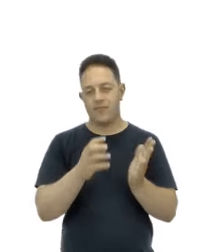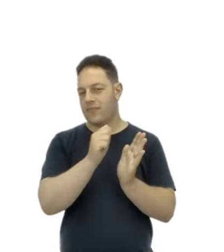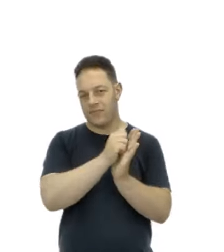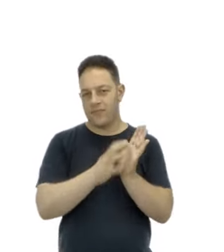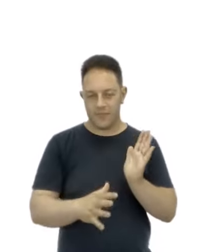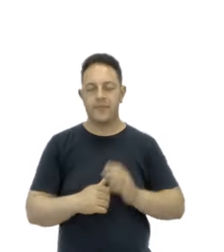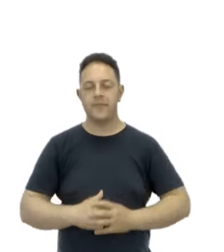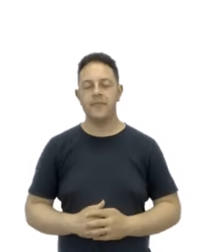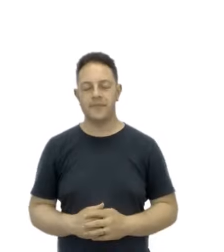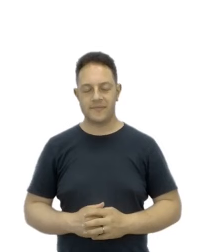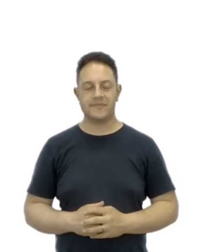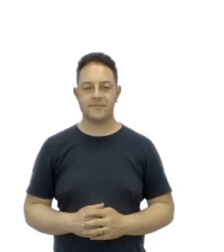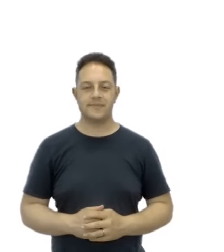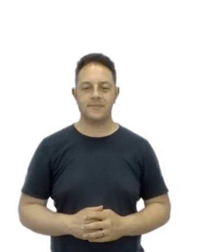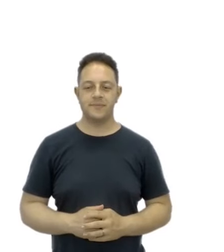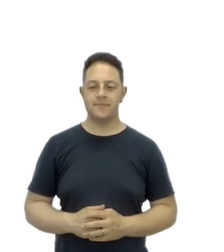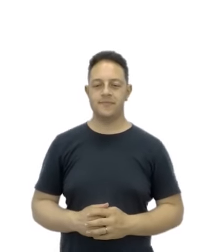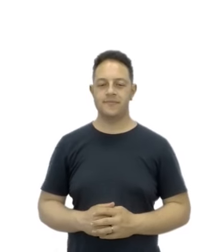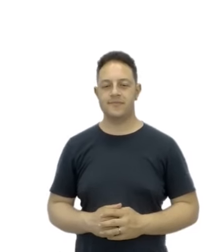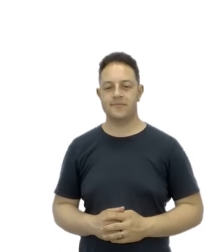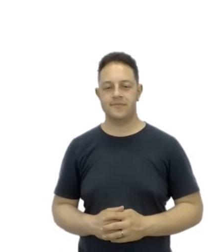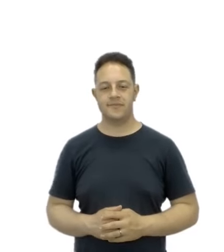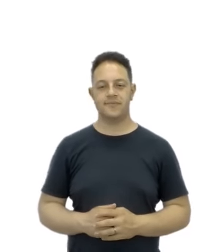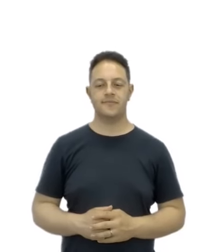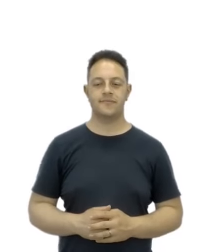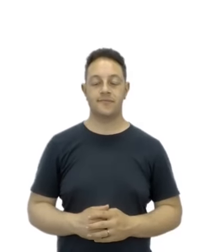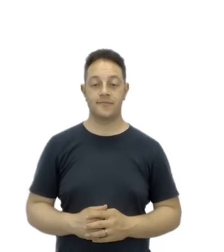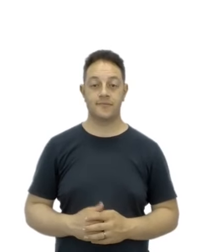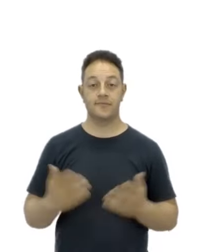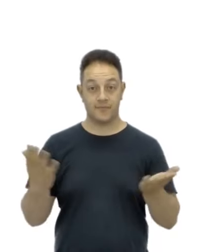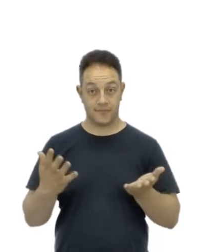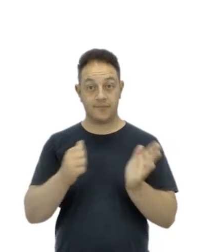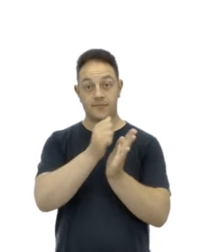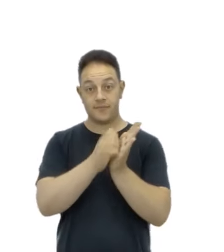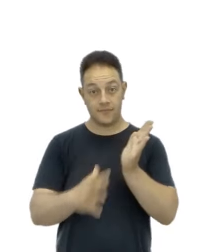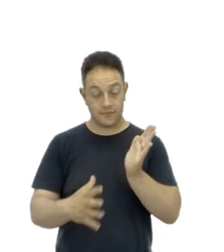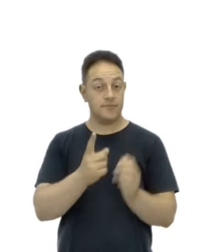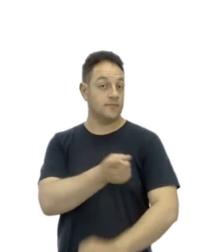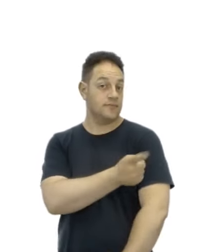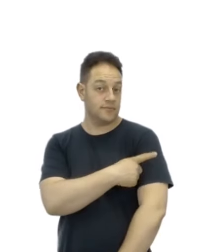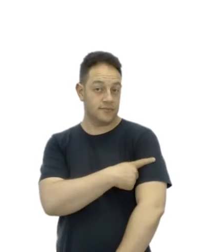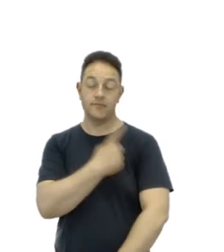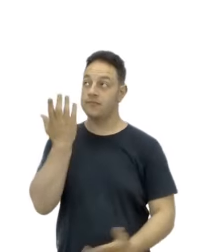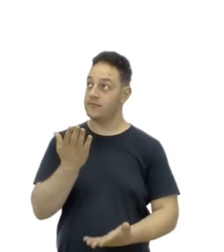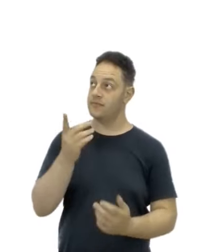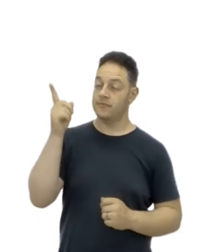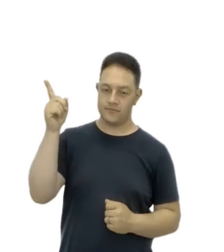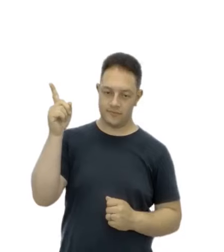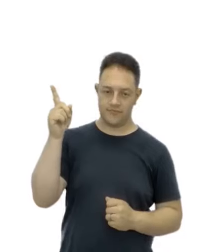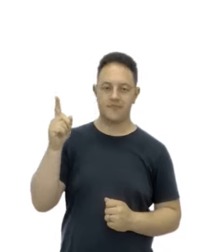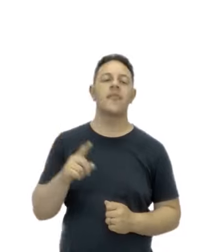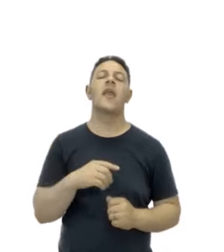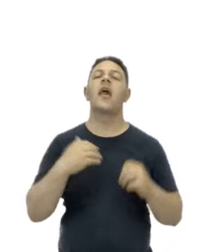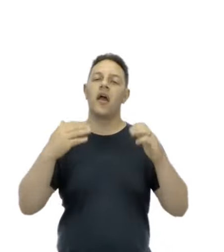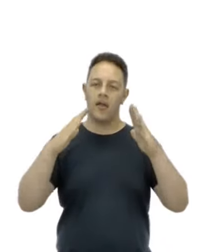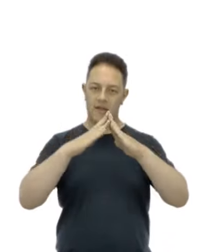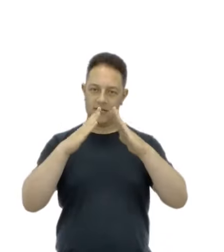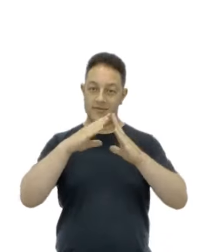quatro operações, no caso. Vamos à atividade do primeiro ano. Bichinhos na